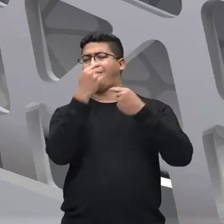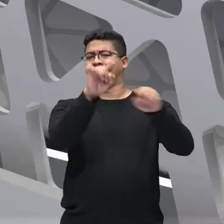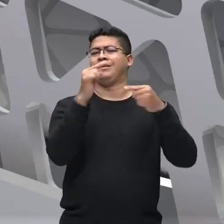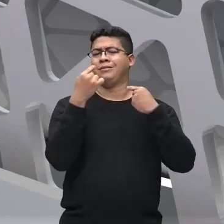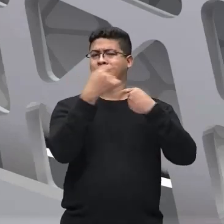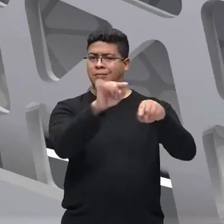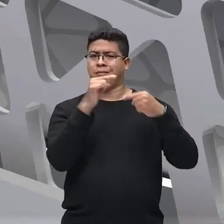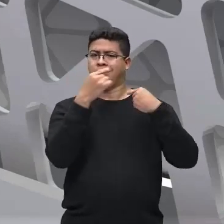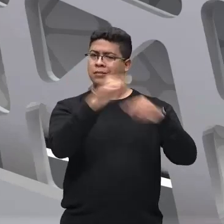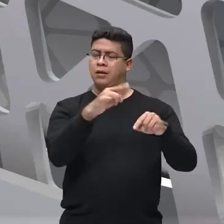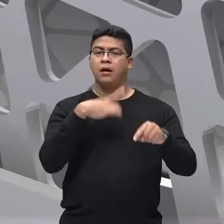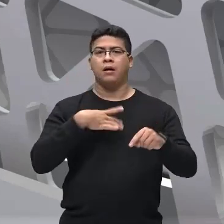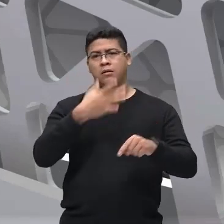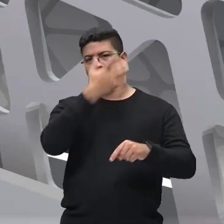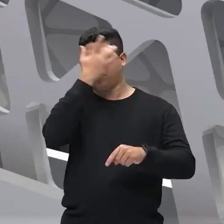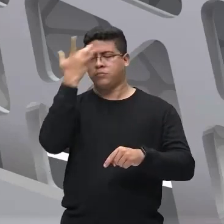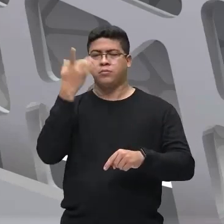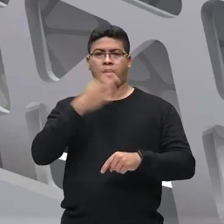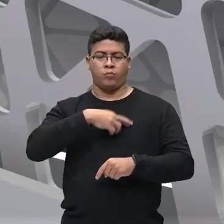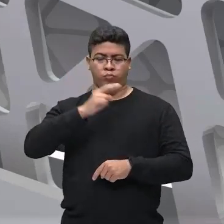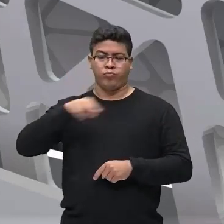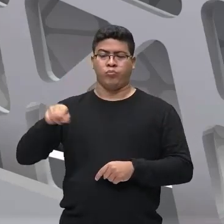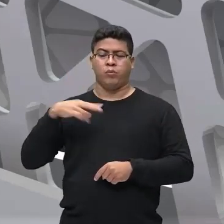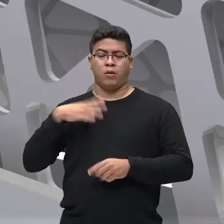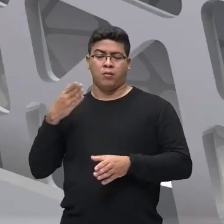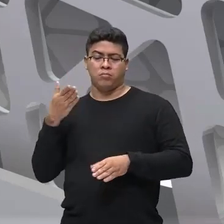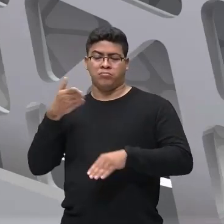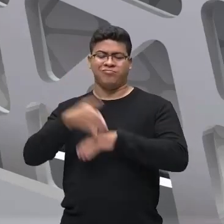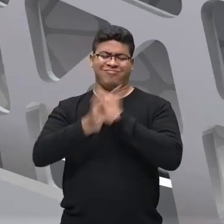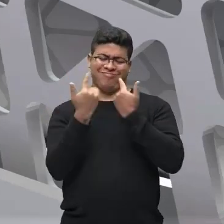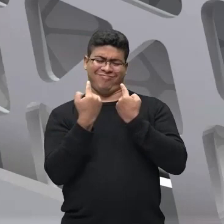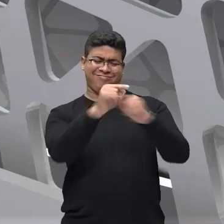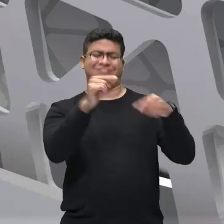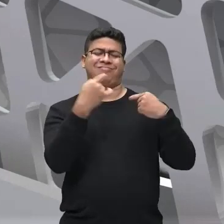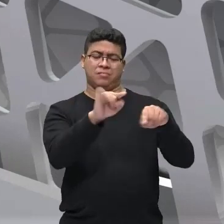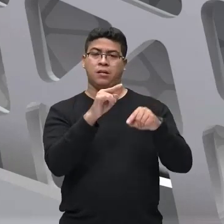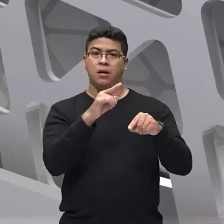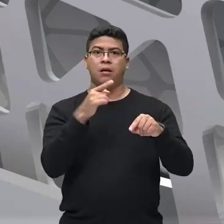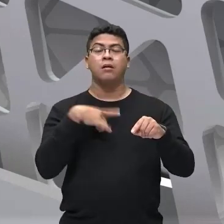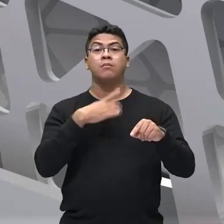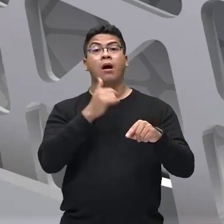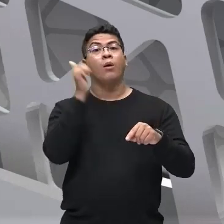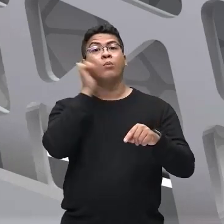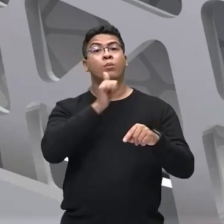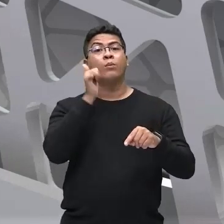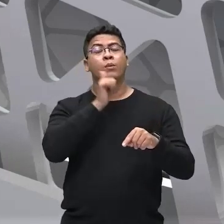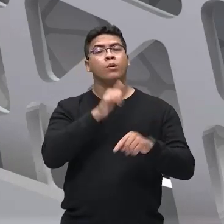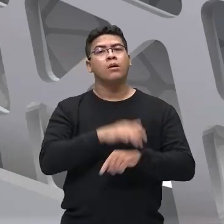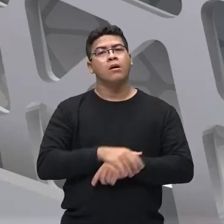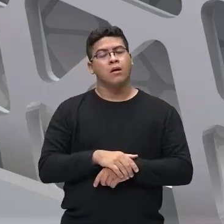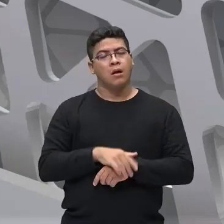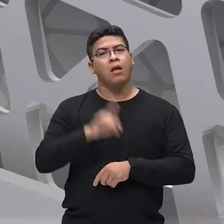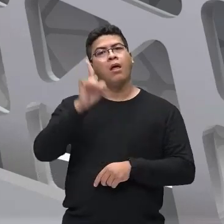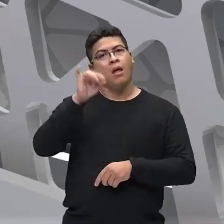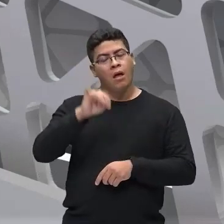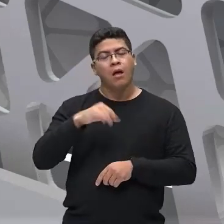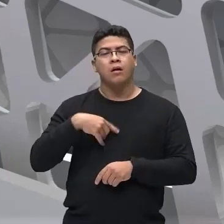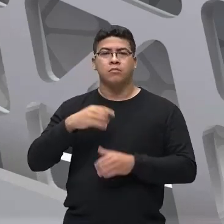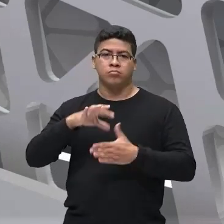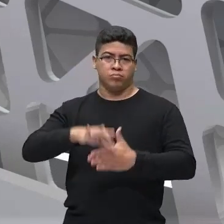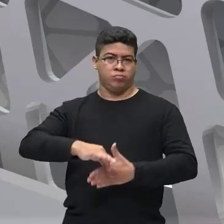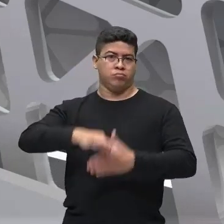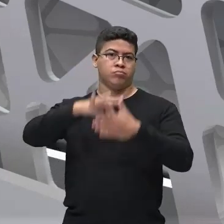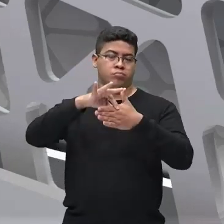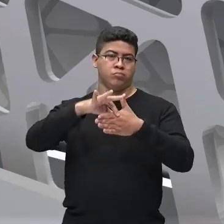correntes fundamentalistas no Brasil. E esta mulher, ela é uma líder que começou